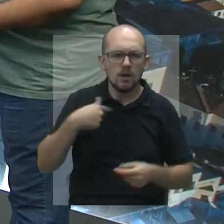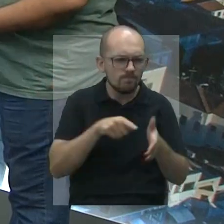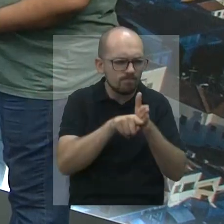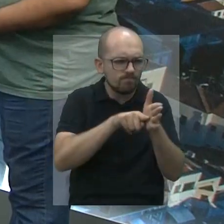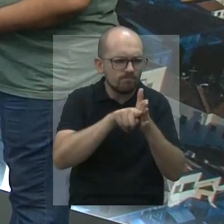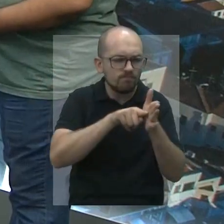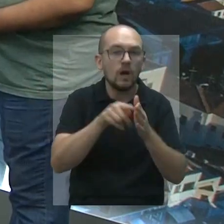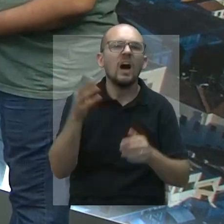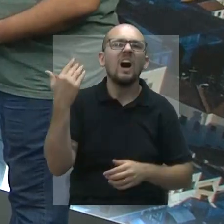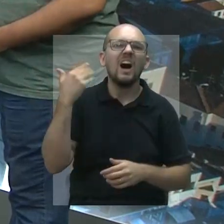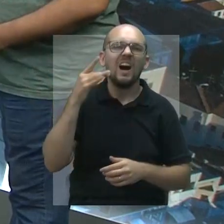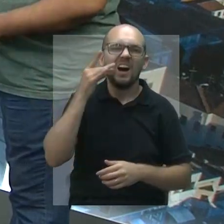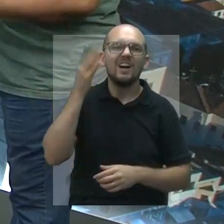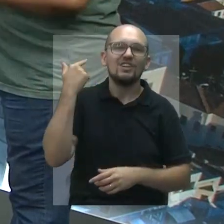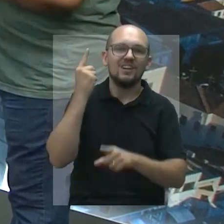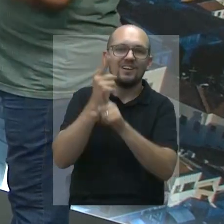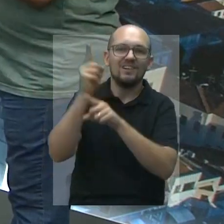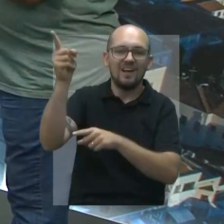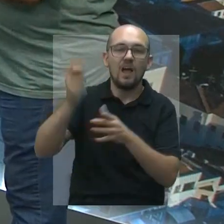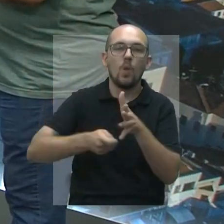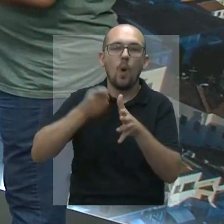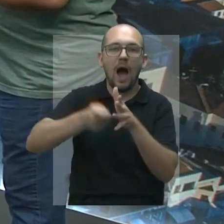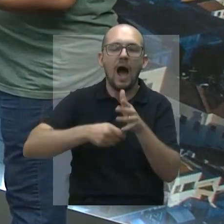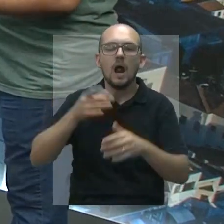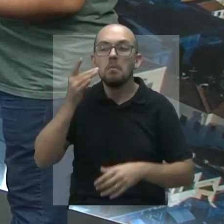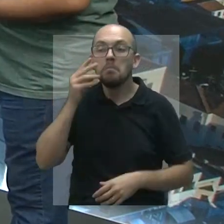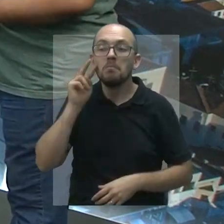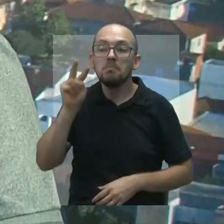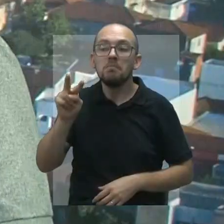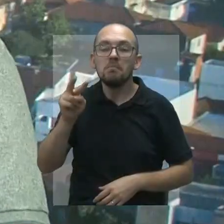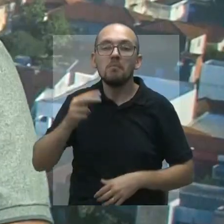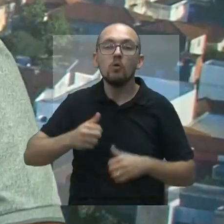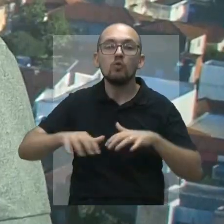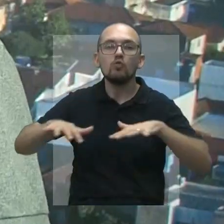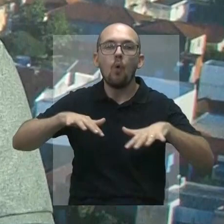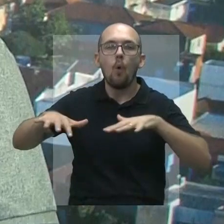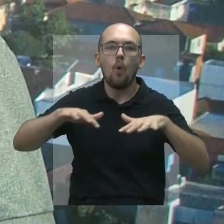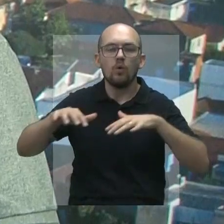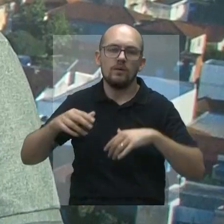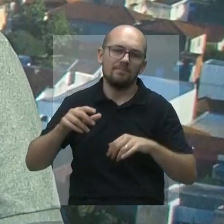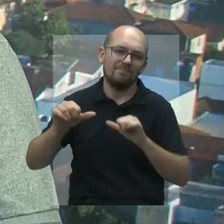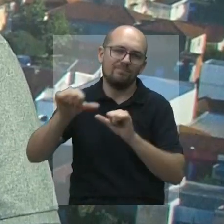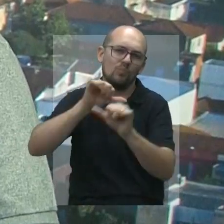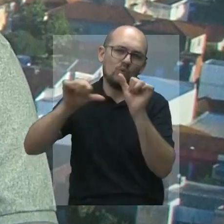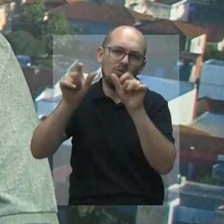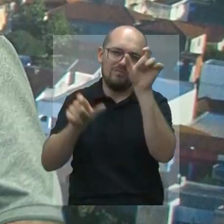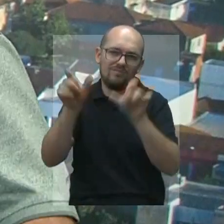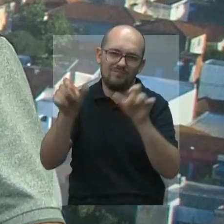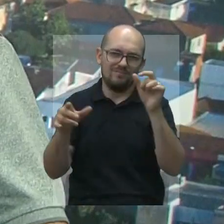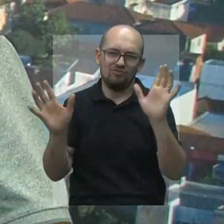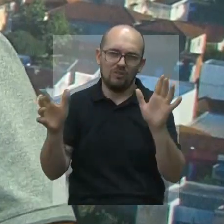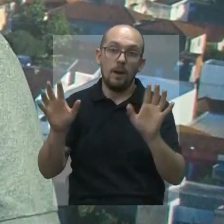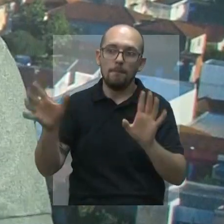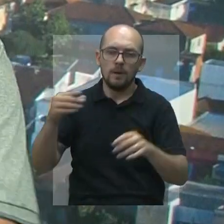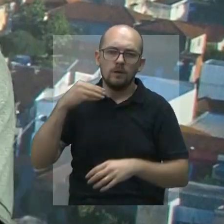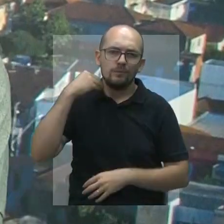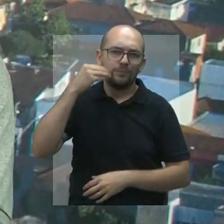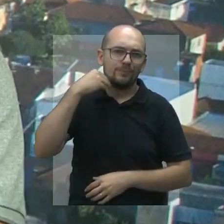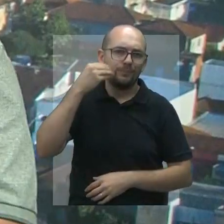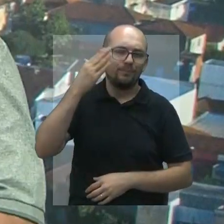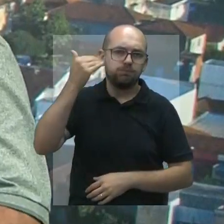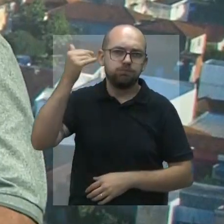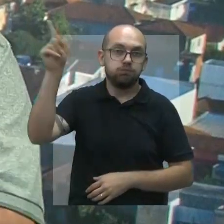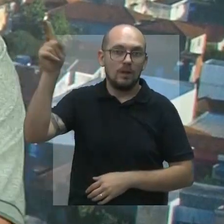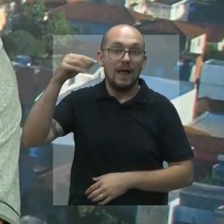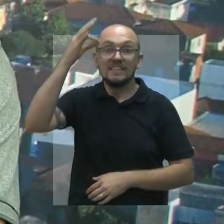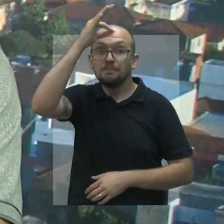conheci, ele esteve em Araraquara no ano passado. Inclusive tive a oportunidade de assistir um jogo. É óbvio que os elencos mudam, mas é um time de muita tradição no Espírito Santo.